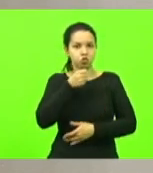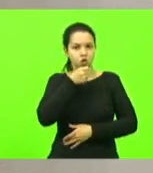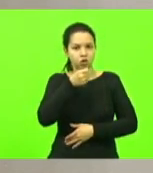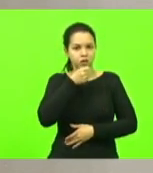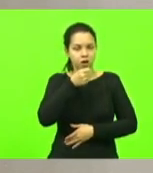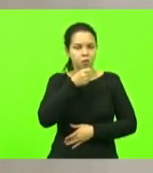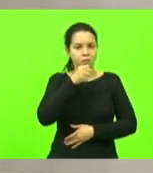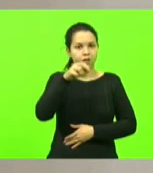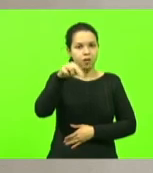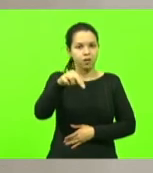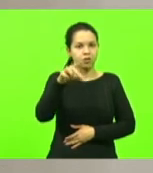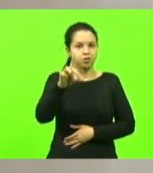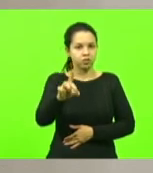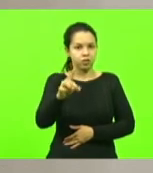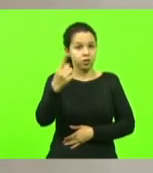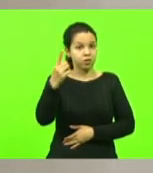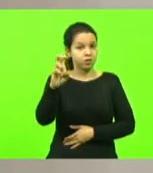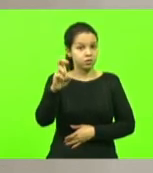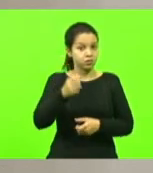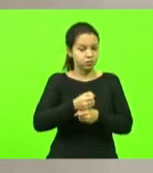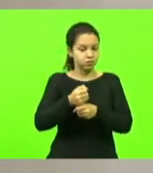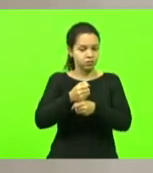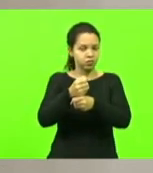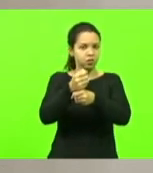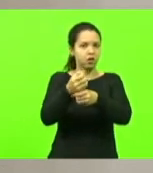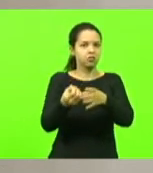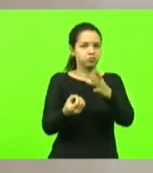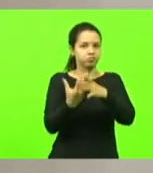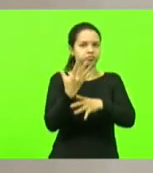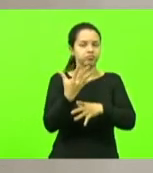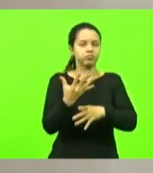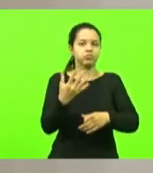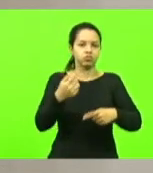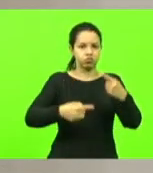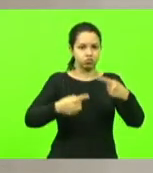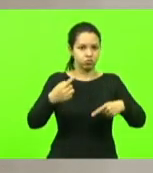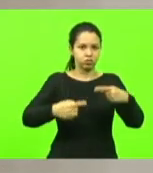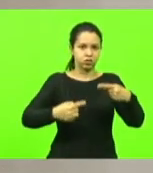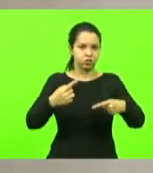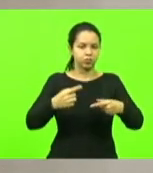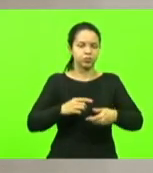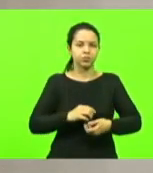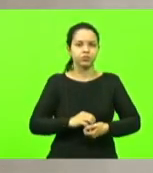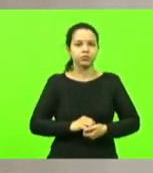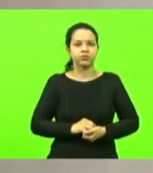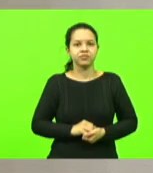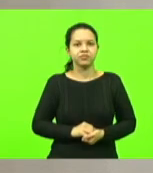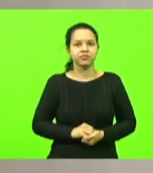anos de existência. Em discussão.